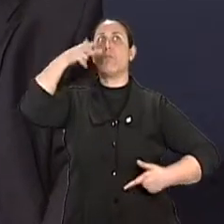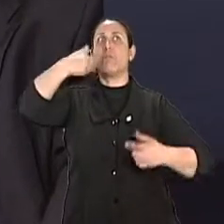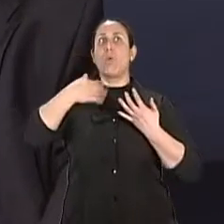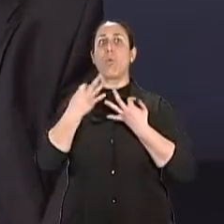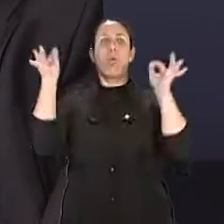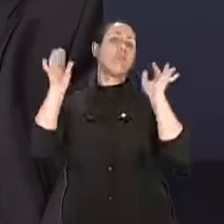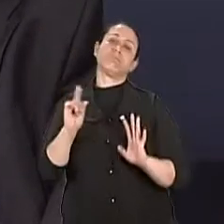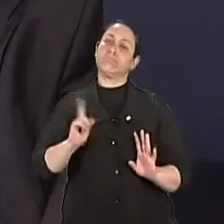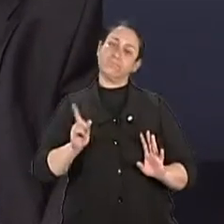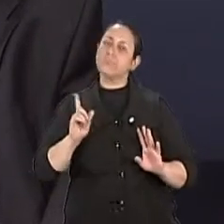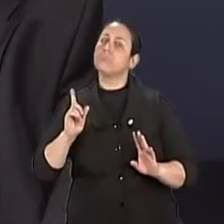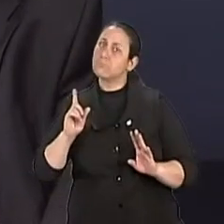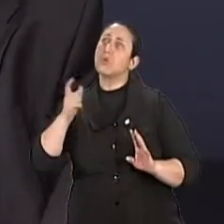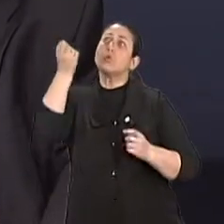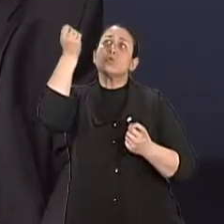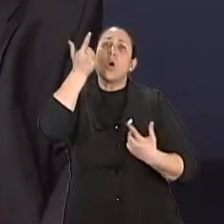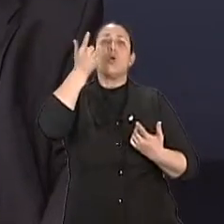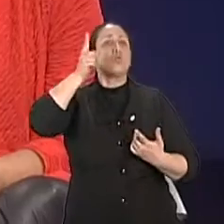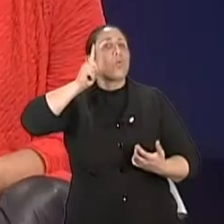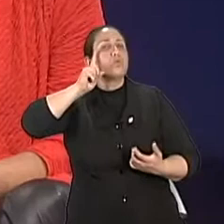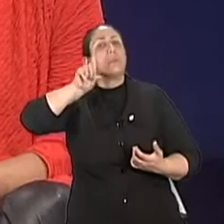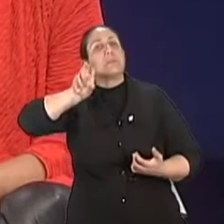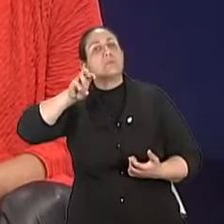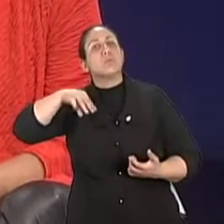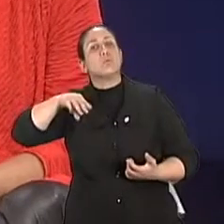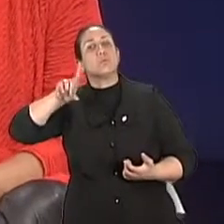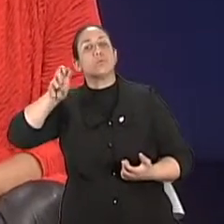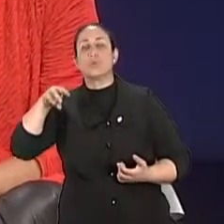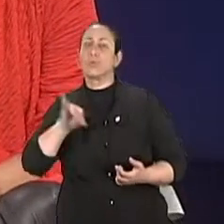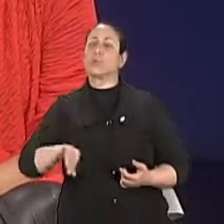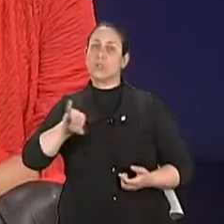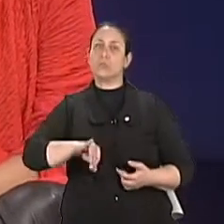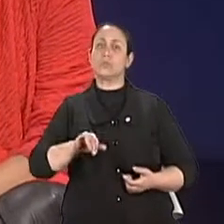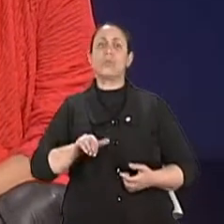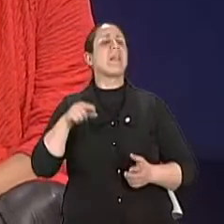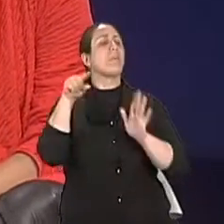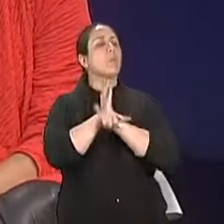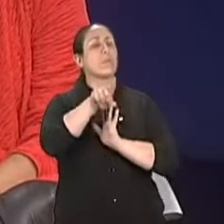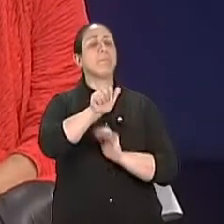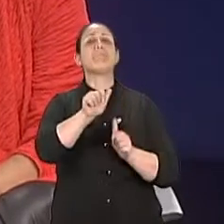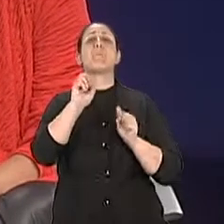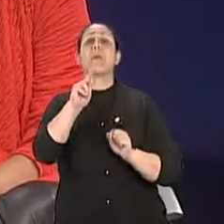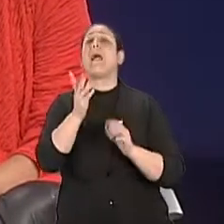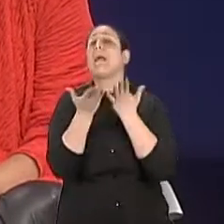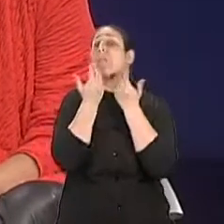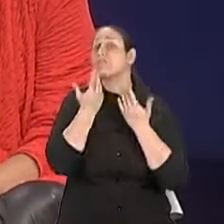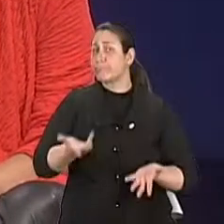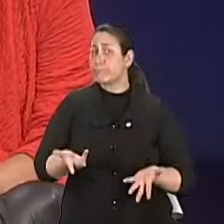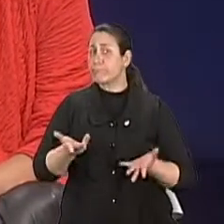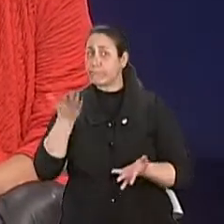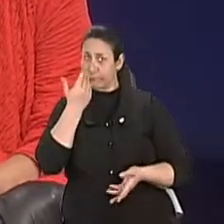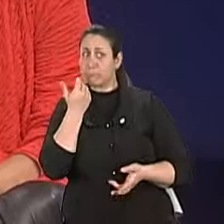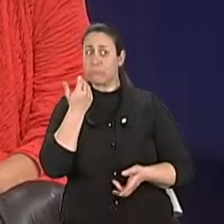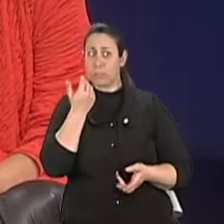seria importante a pessoa tomar um sol. Uhum. E alimentos, doutor? Tem os tipos de alimento que são mais favoráveis